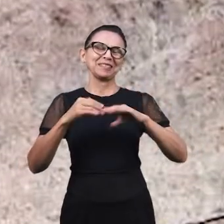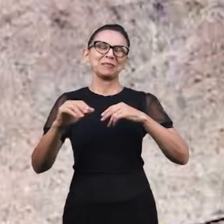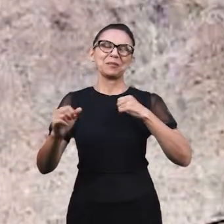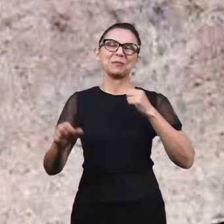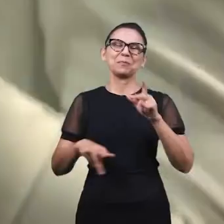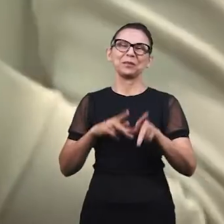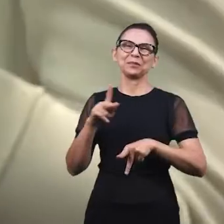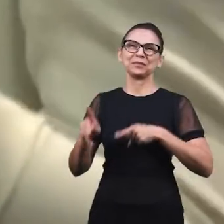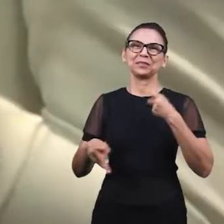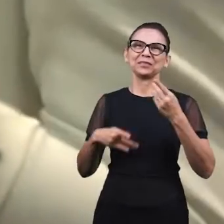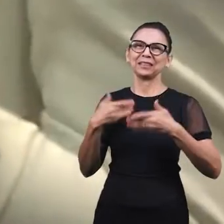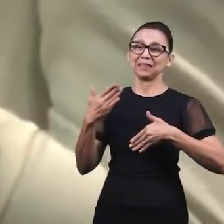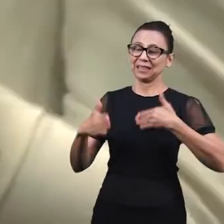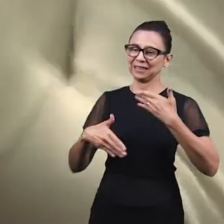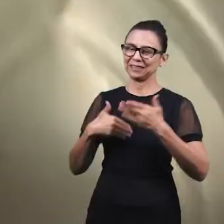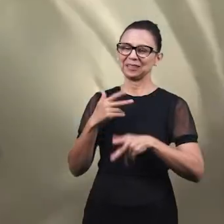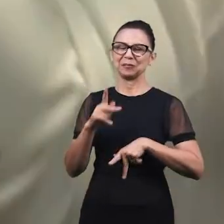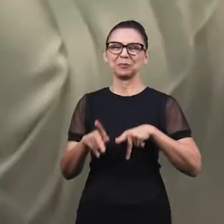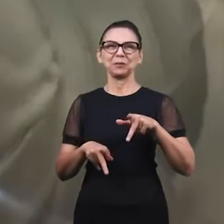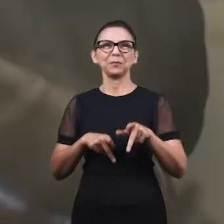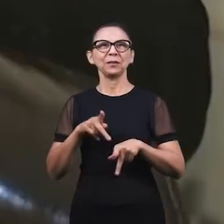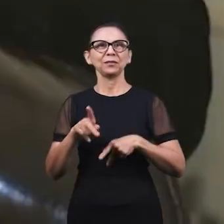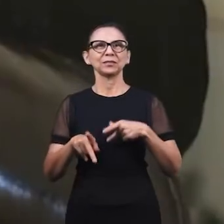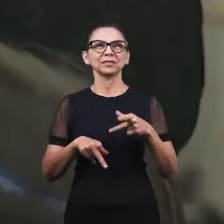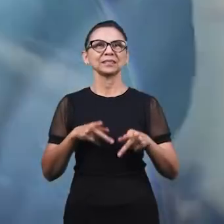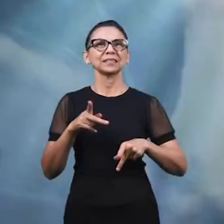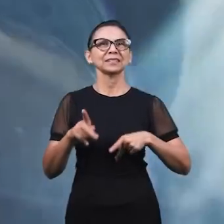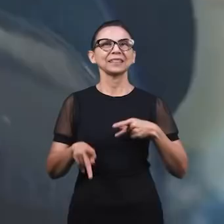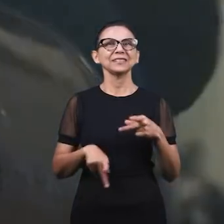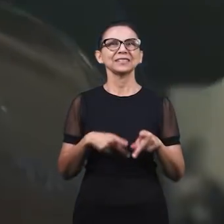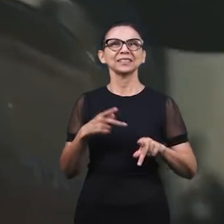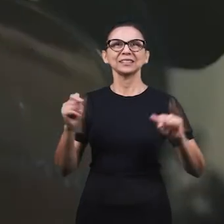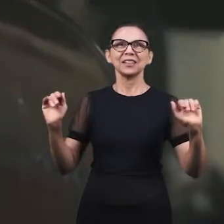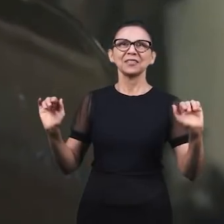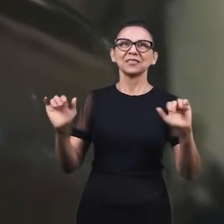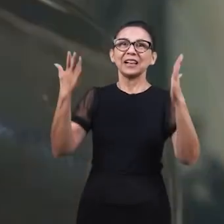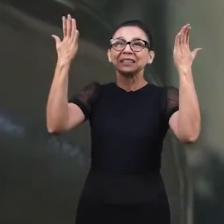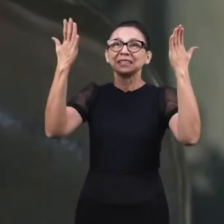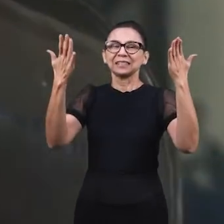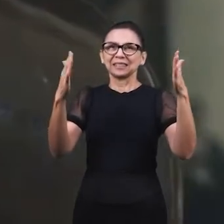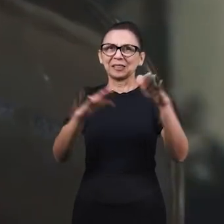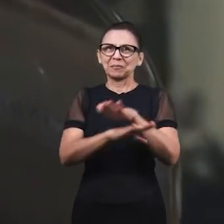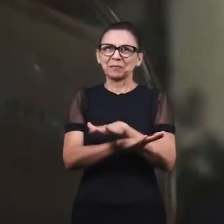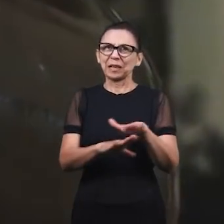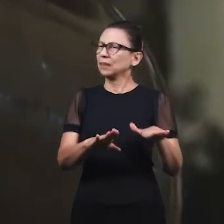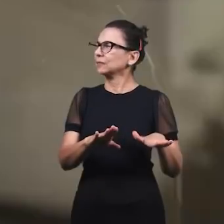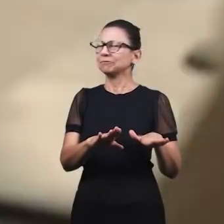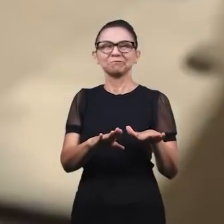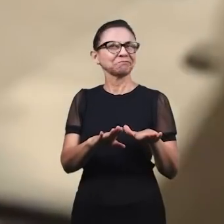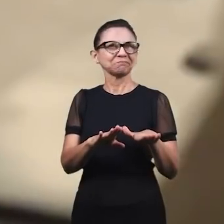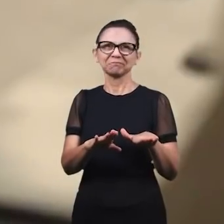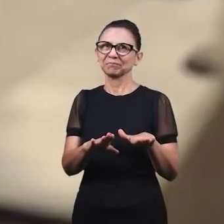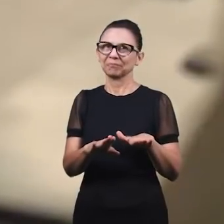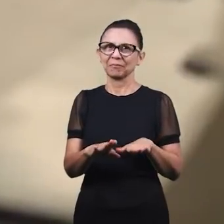clamarão. Canta, meu povo, alegra, meu povo, que a festa não